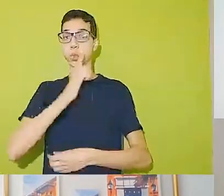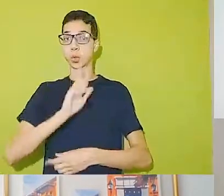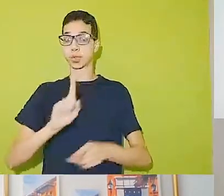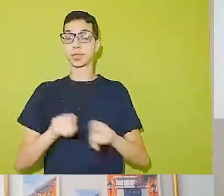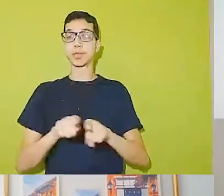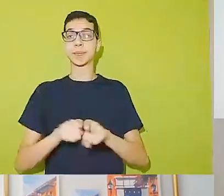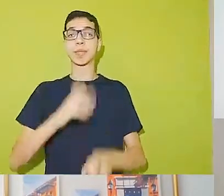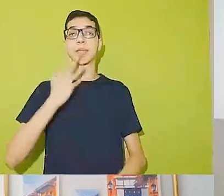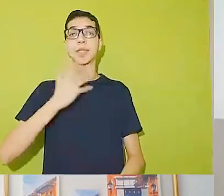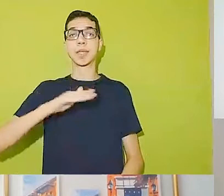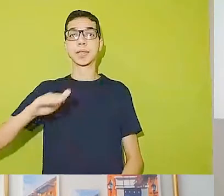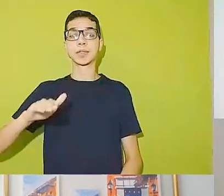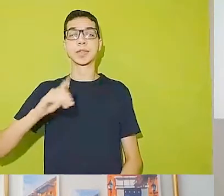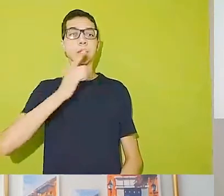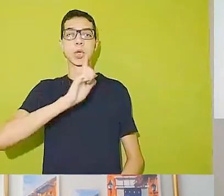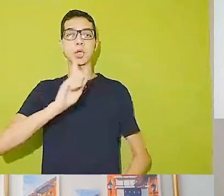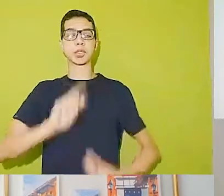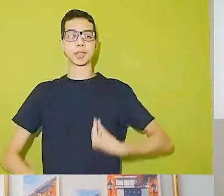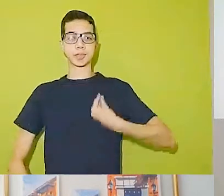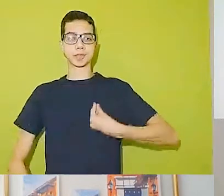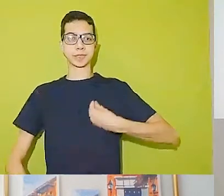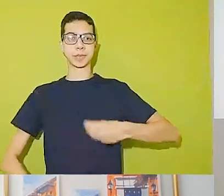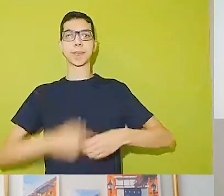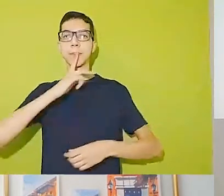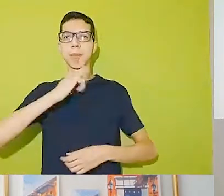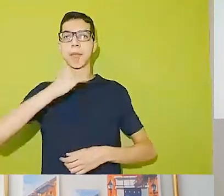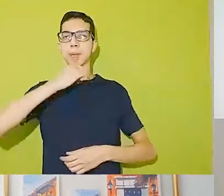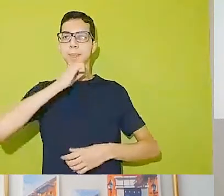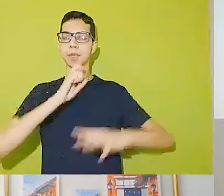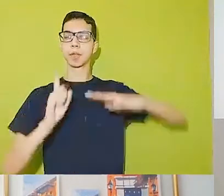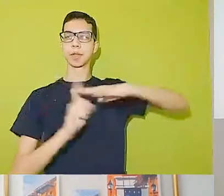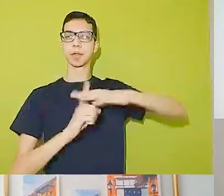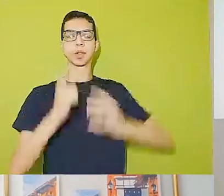convívio com os seus pais em razão desse fato único,